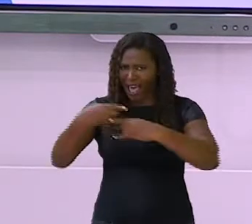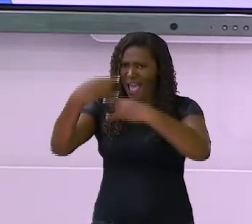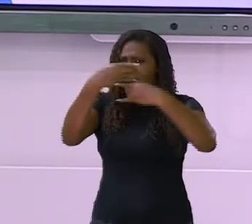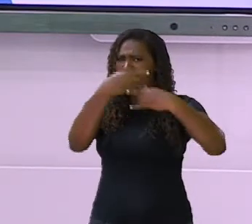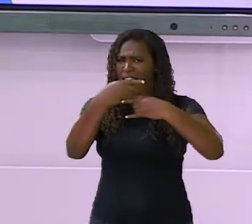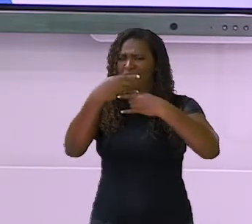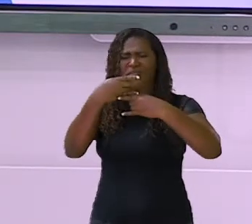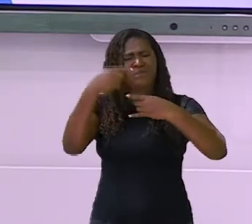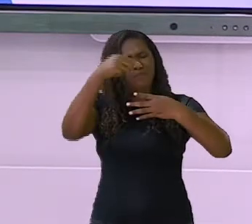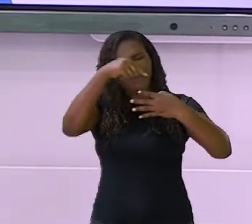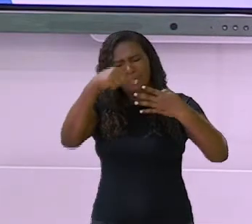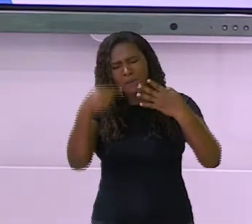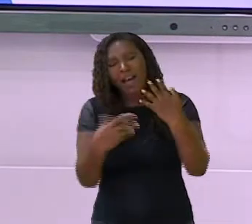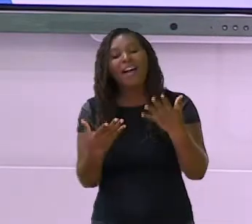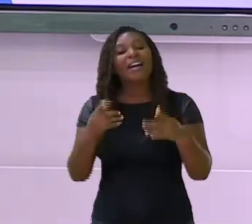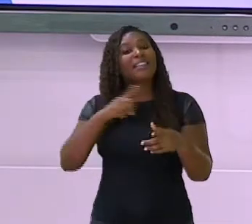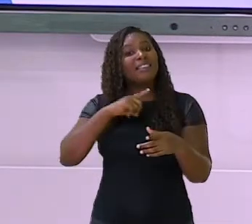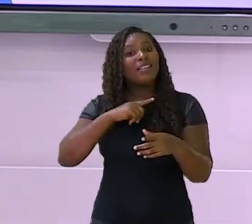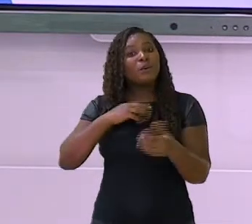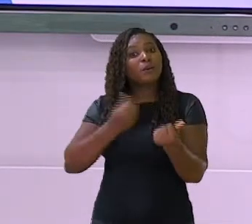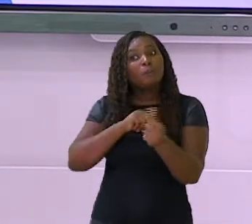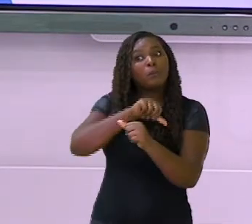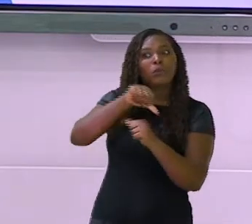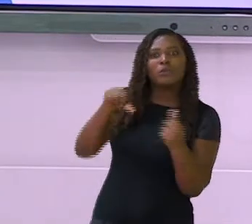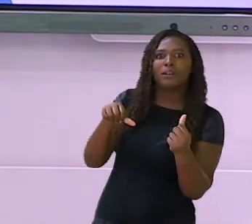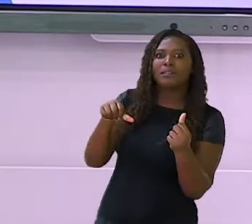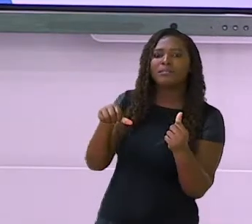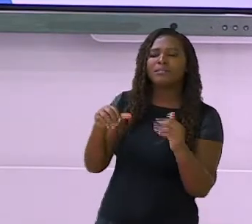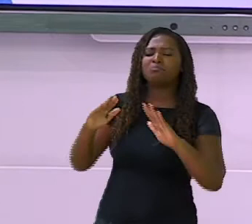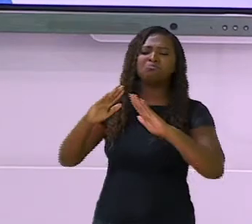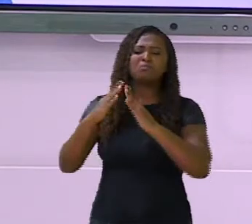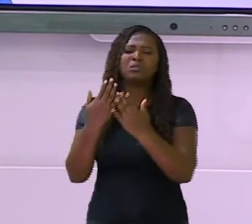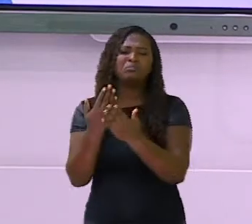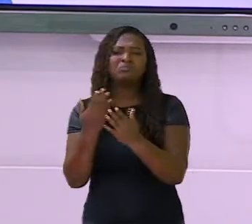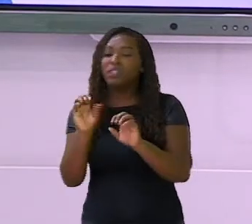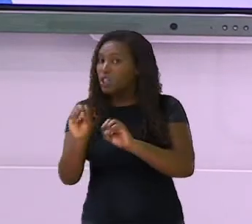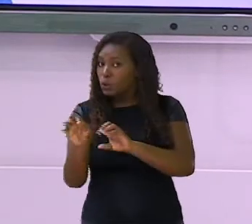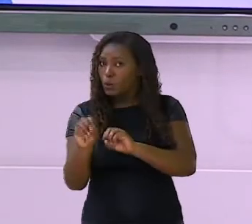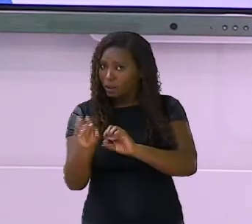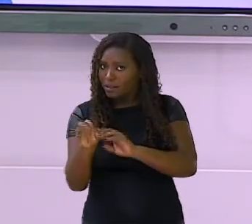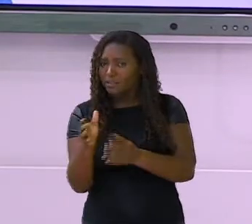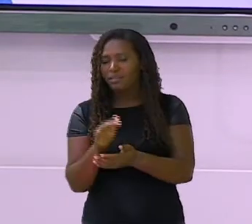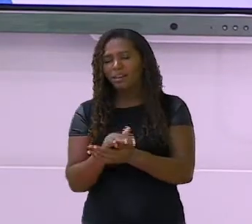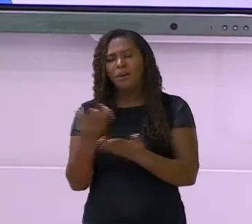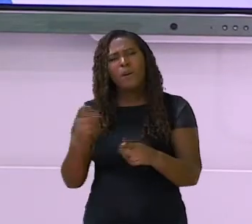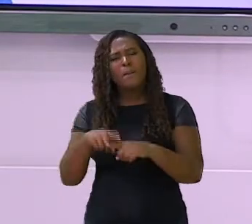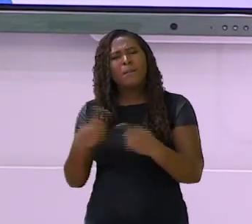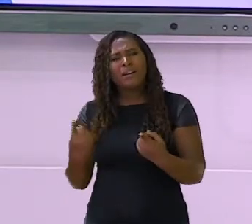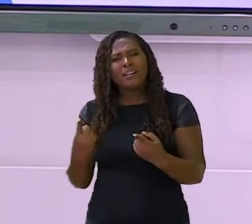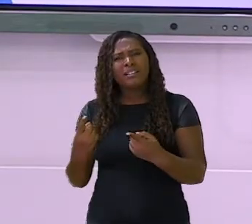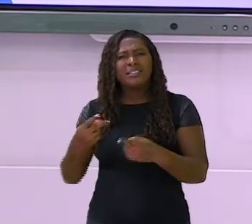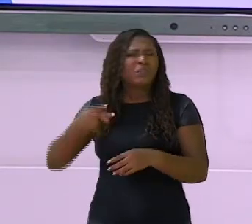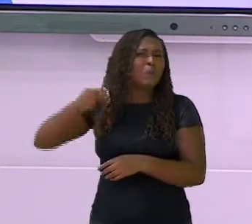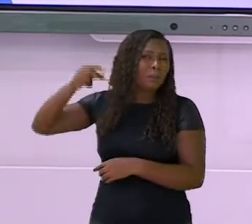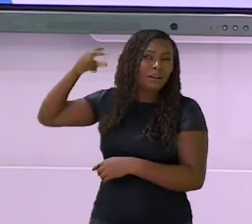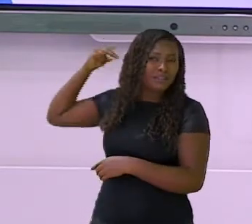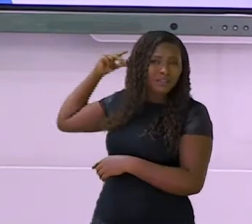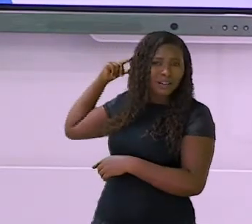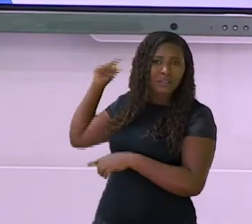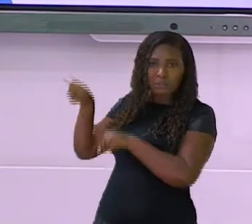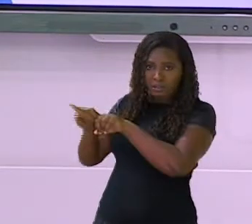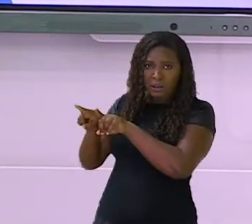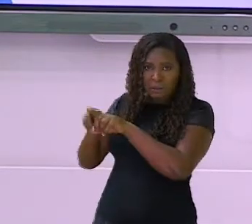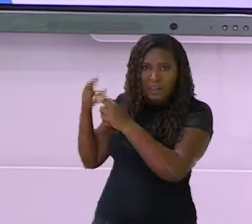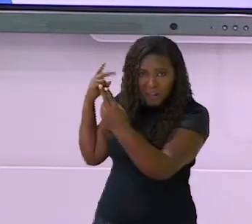formato da educação, uma evolução. Mas será que sempre foi assim? Será que sempre tivemos esse formato de escola?